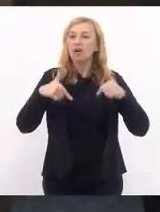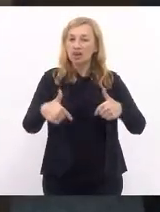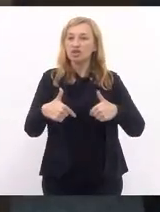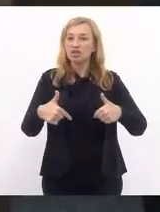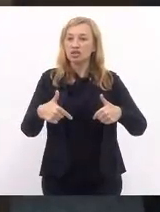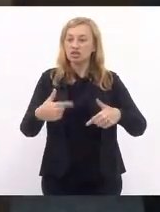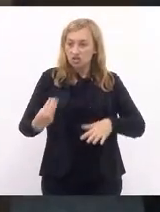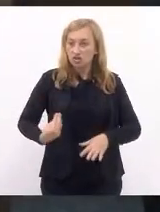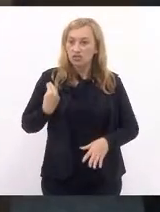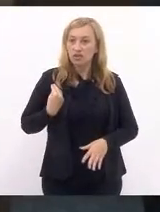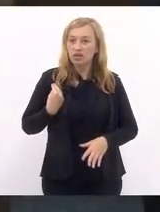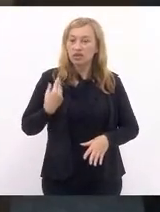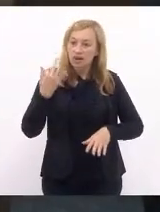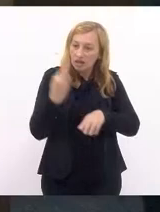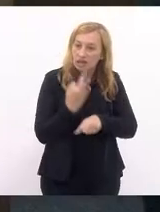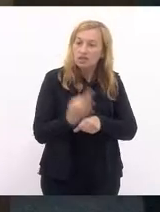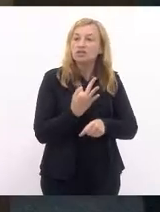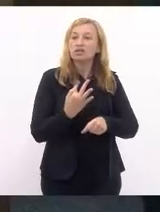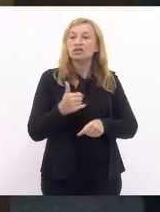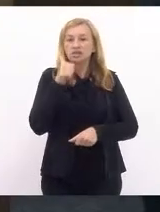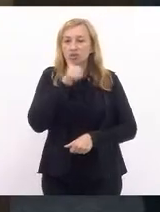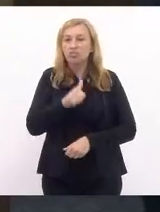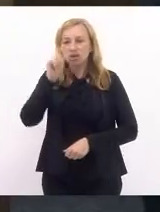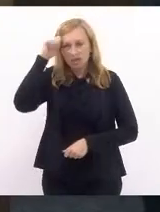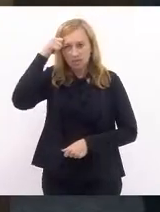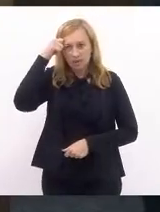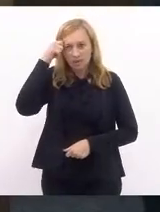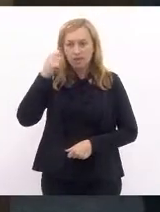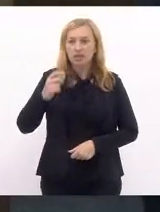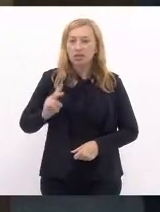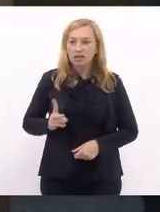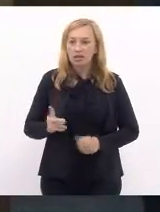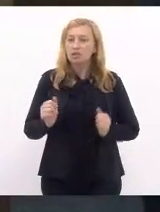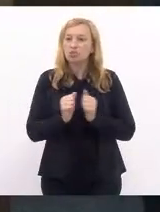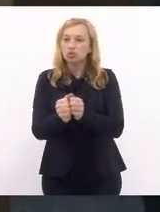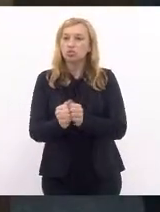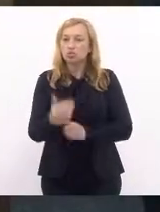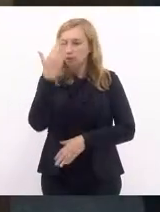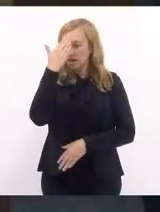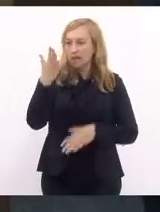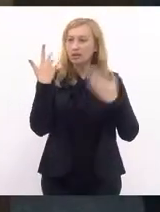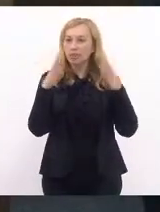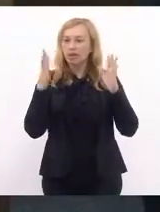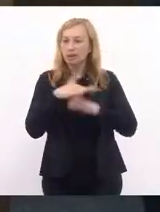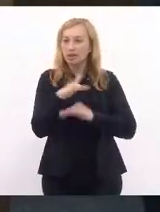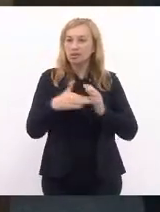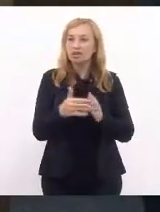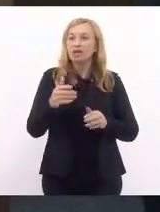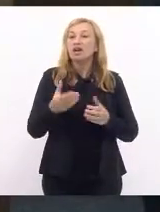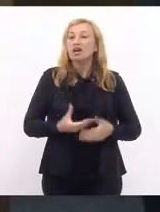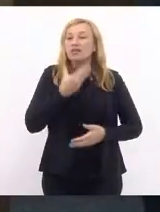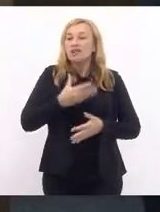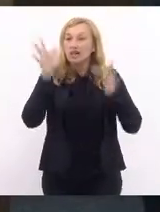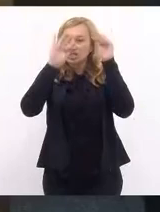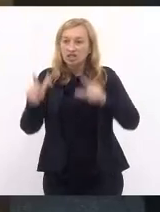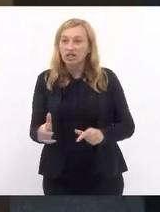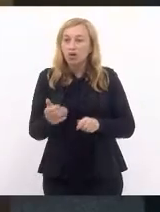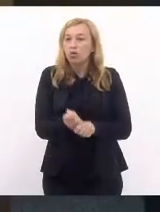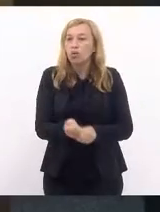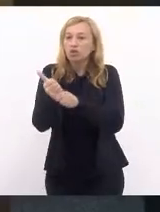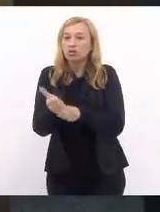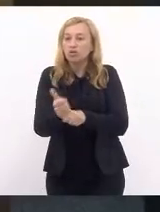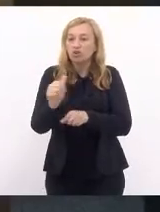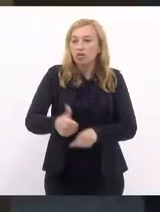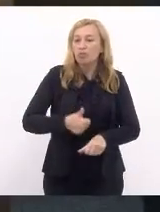ato de existência resistência das mulheres pretas seguimos juntos Obrigada Parabéns a todos feliz Natal e um Ano Novo